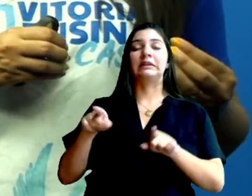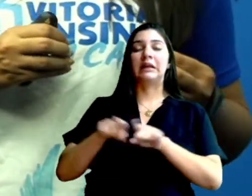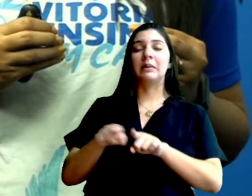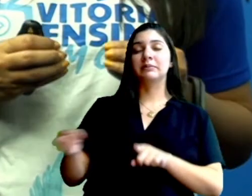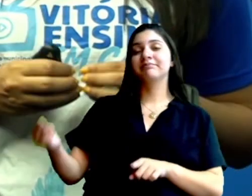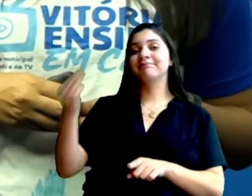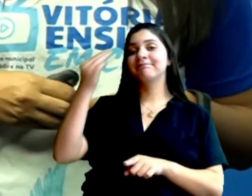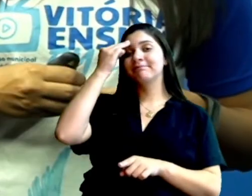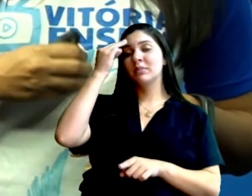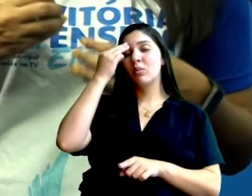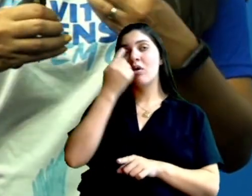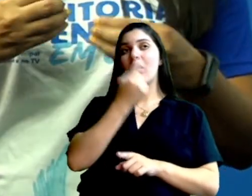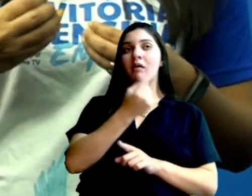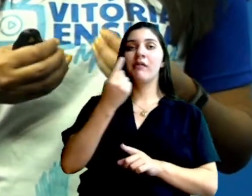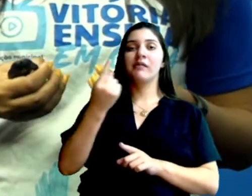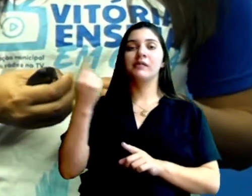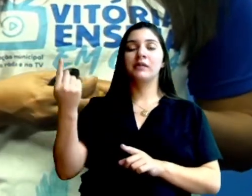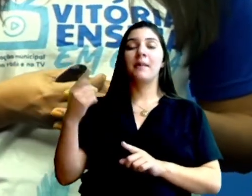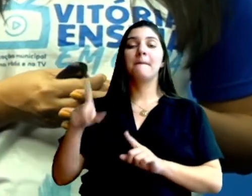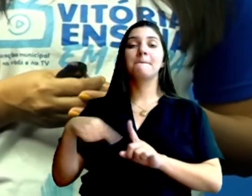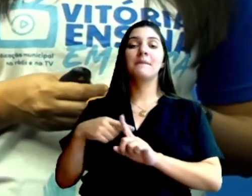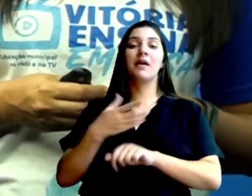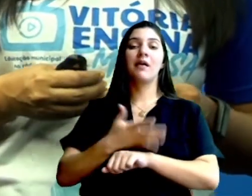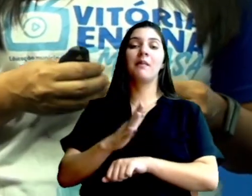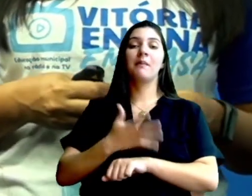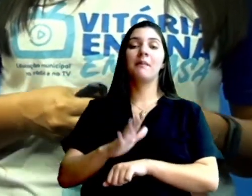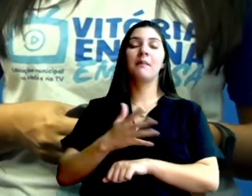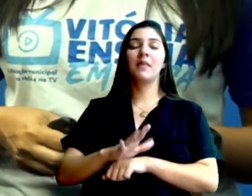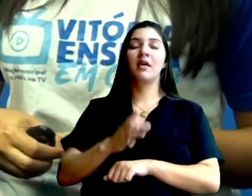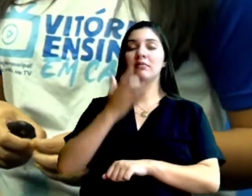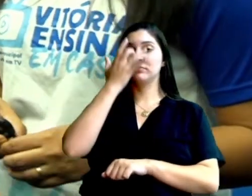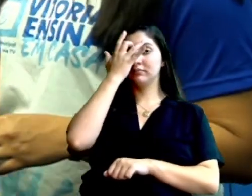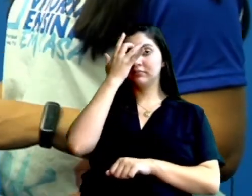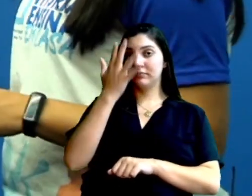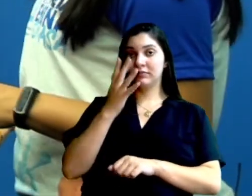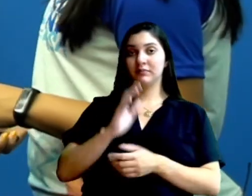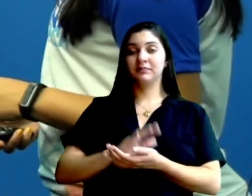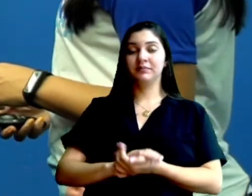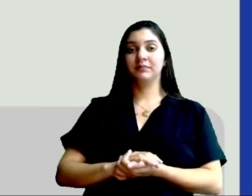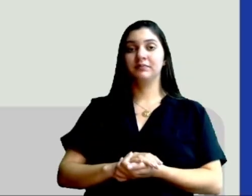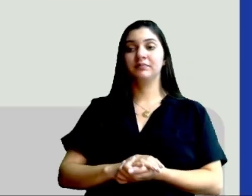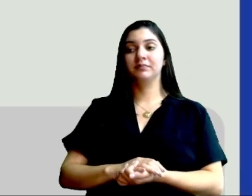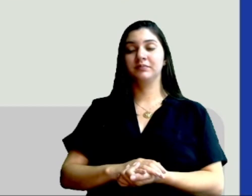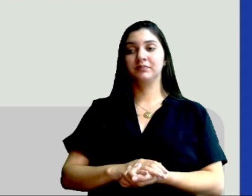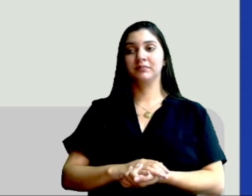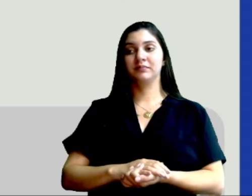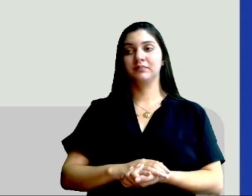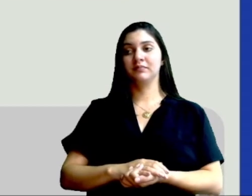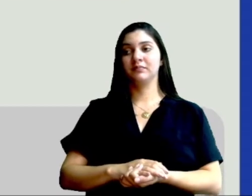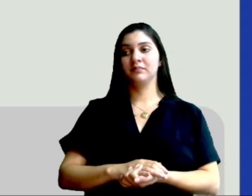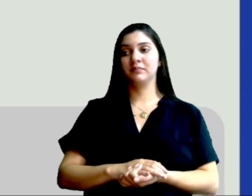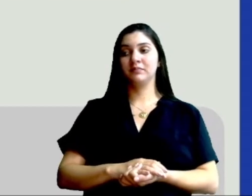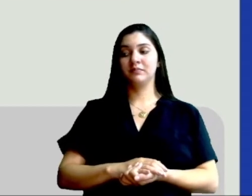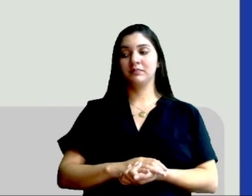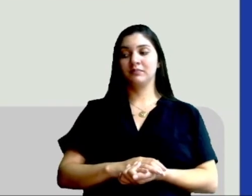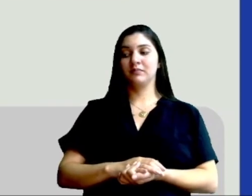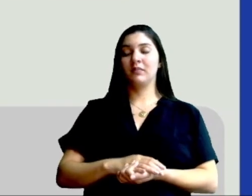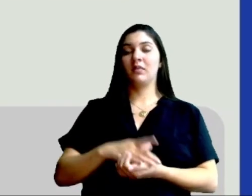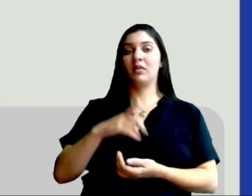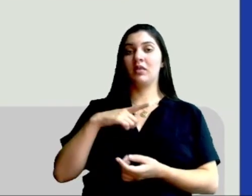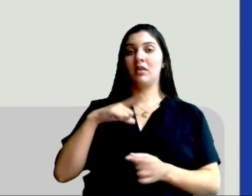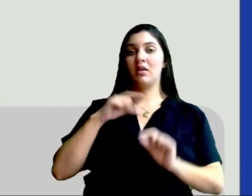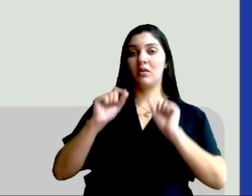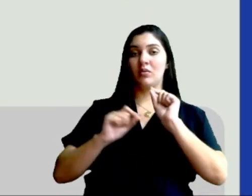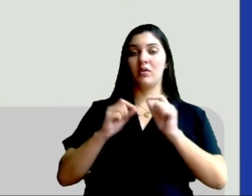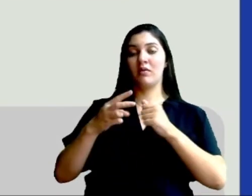decorando mesmo um por um, mas com a prática isso se torna bem fácil. Então vamos ver. A gente